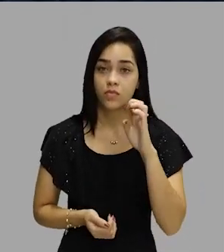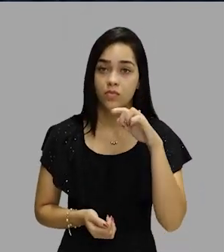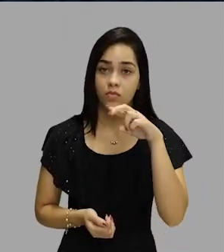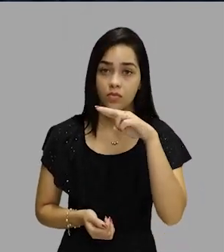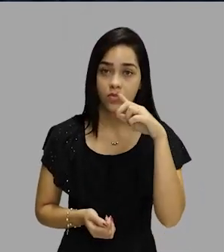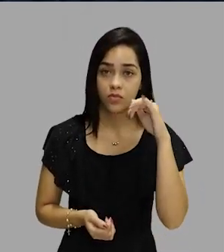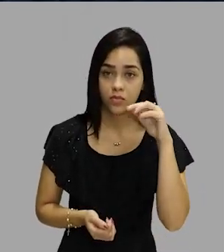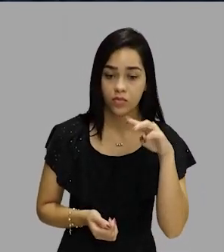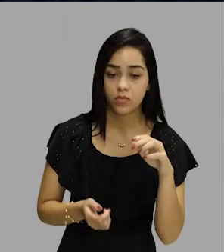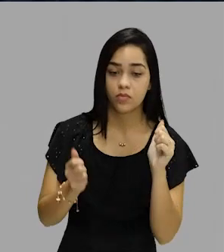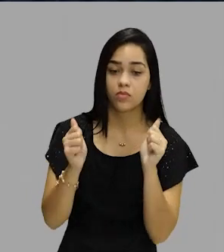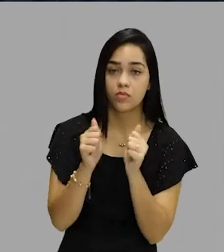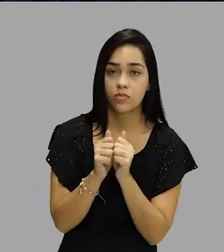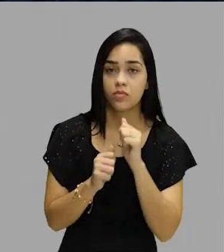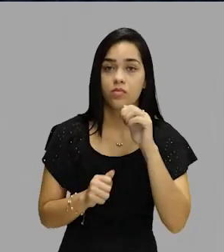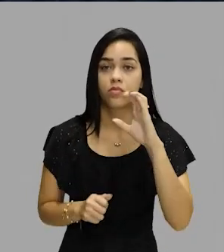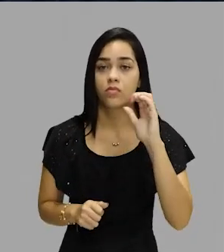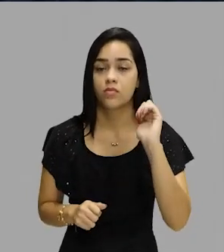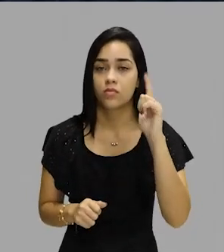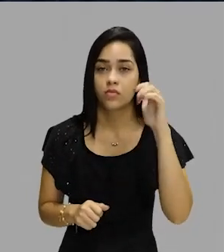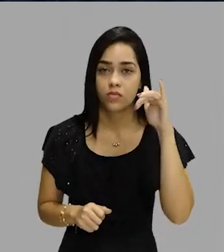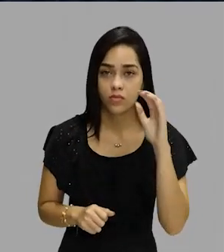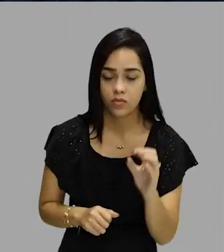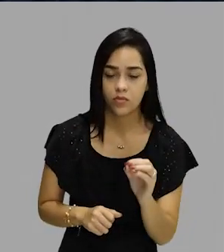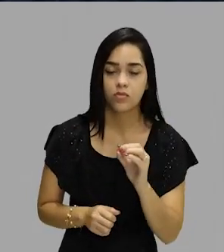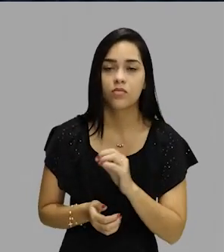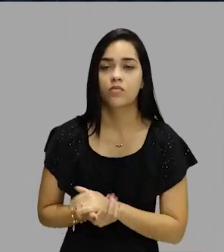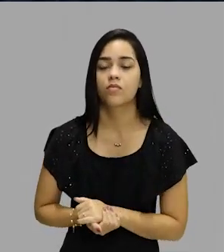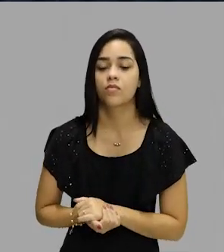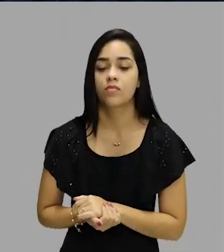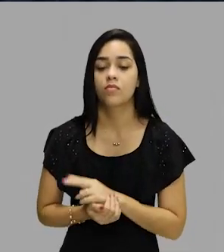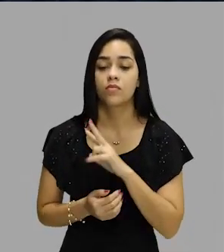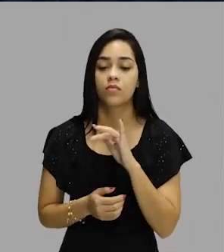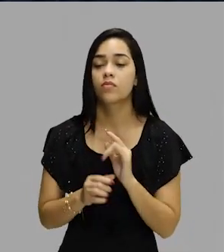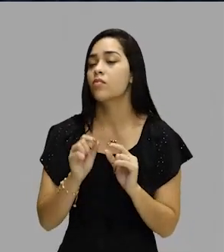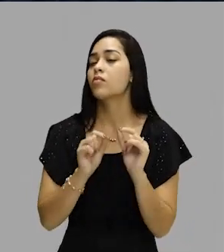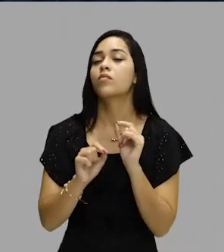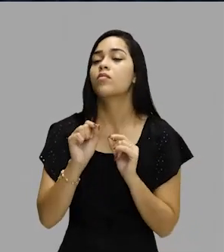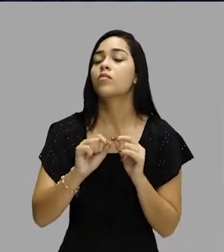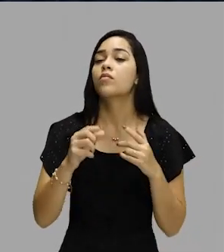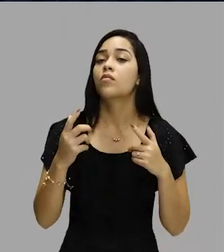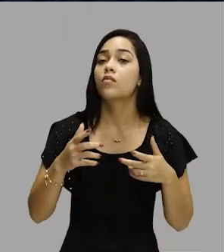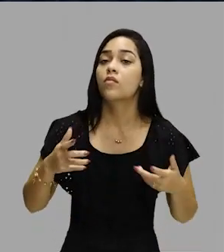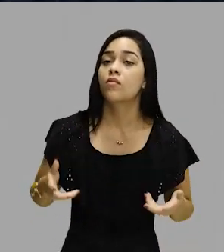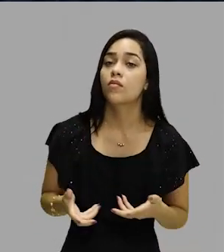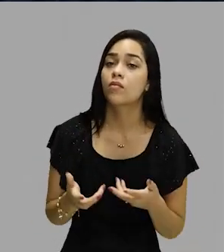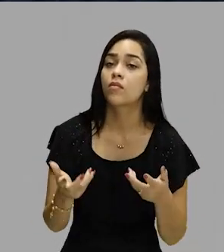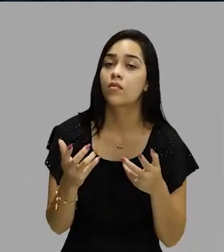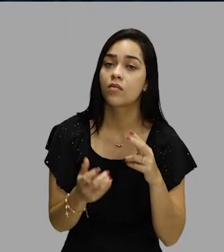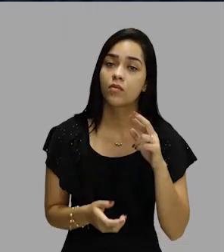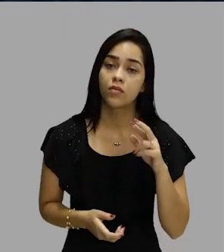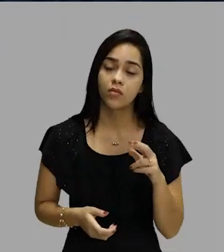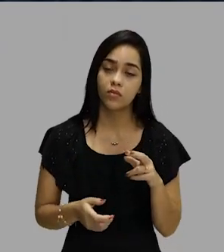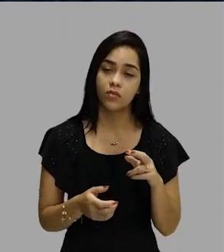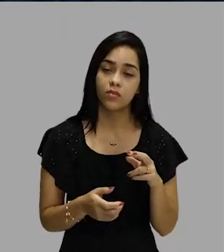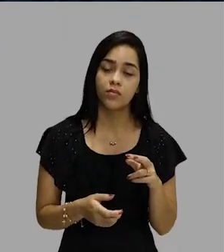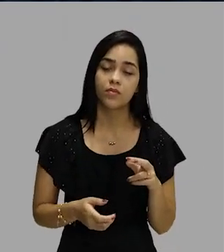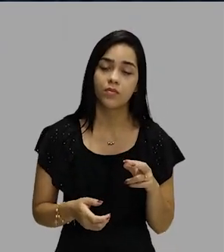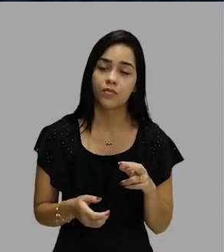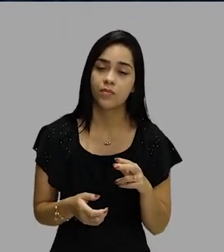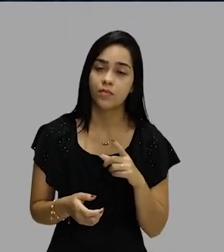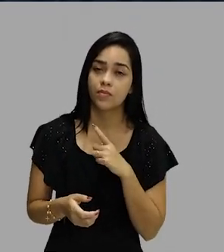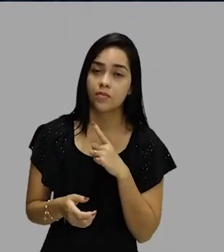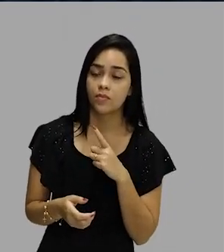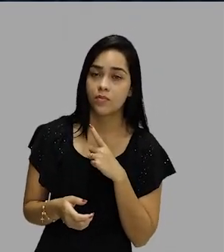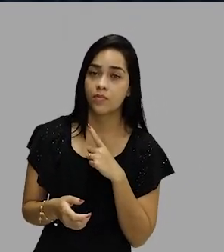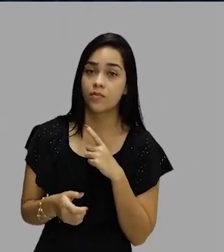enzima, juntamente com o cálcio, com os íons de cálcio, elas vão promover uma reação onde